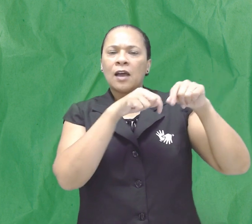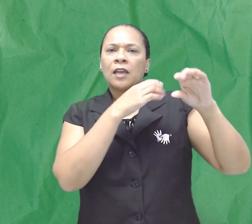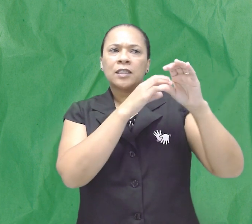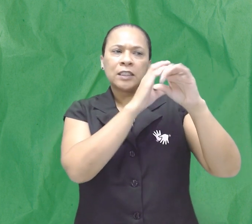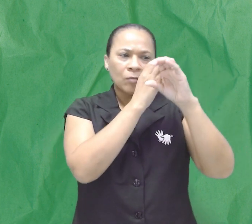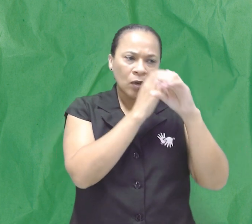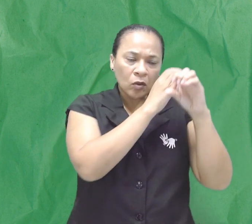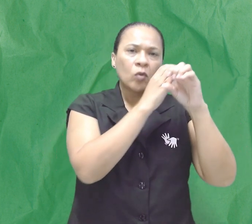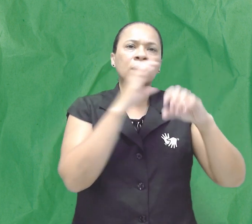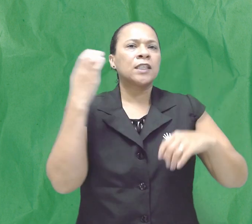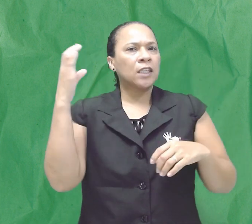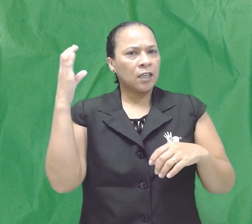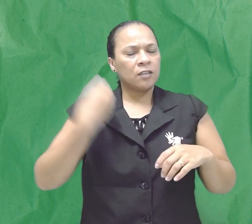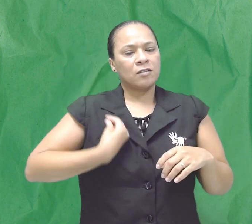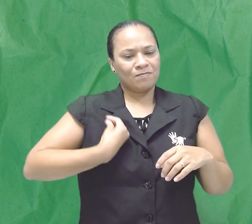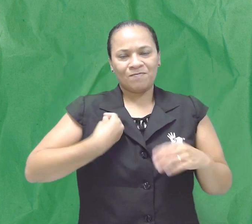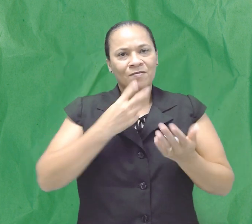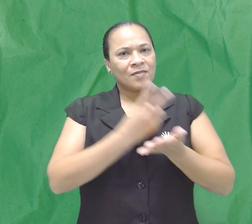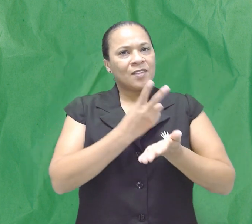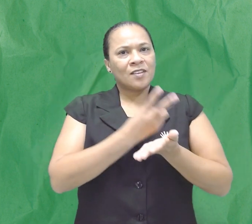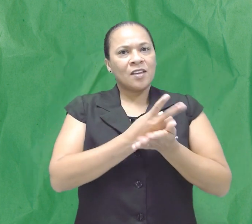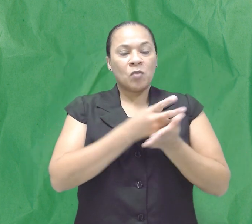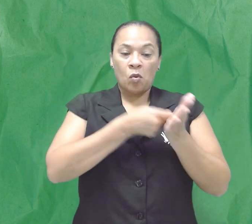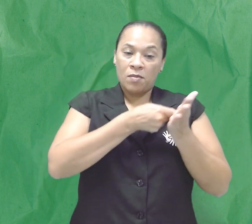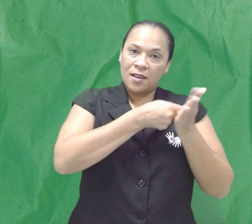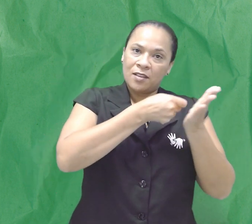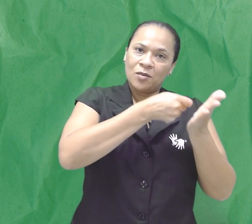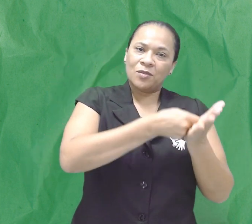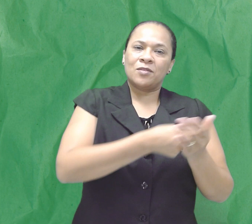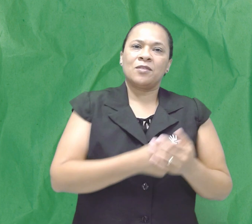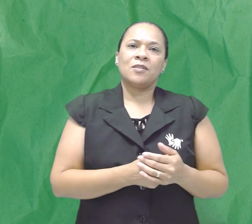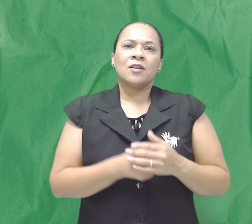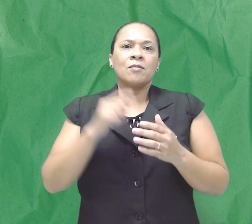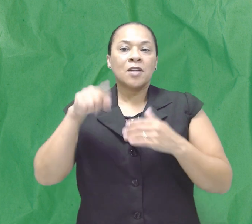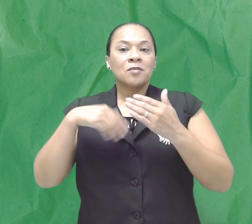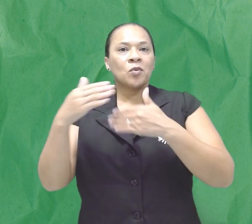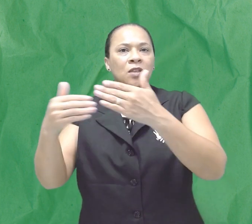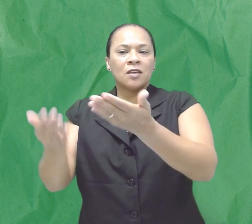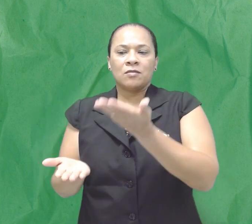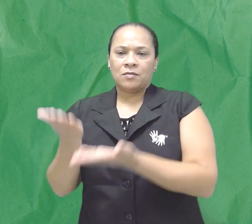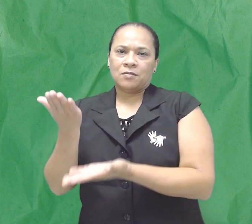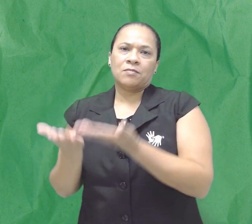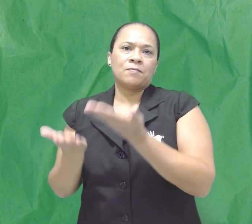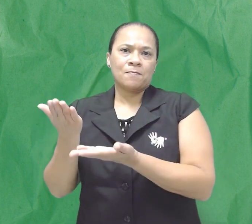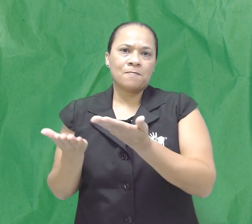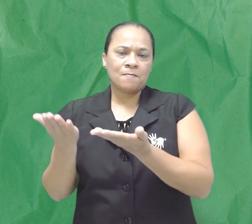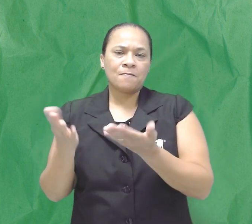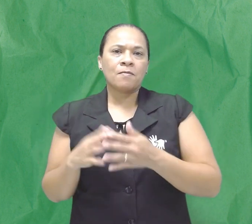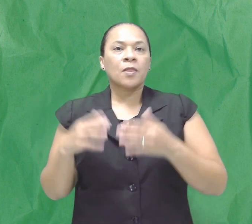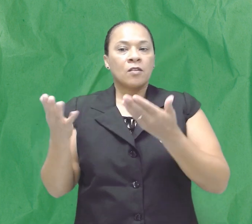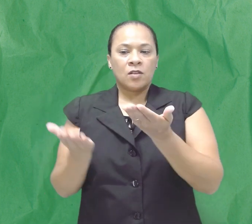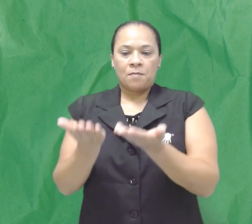laboratórios de ciências, e ele é um equipamento obrigatório para esse processo de pesagem, tá?